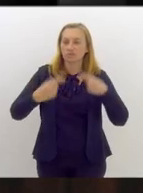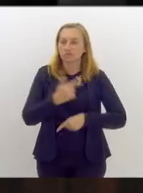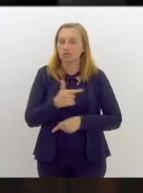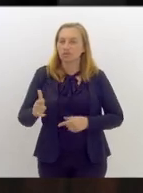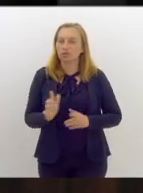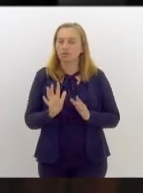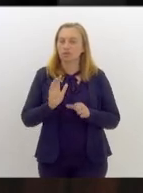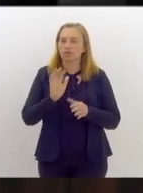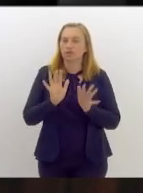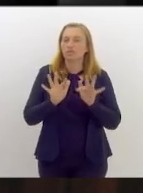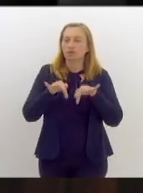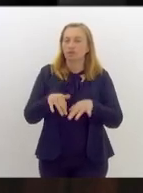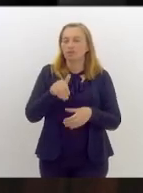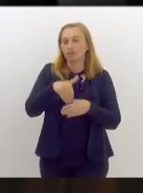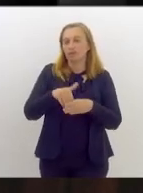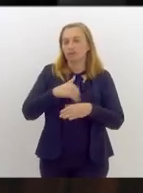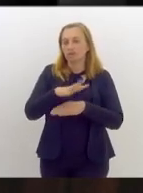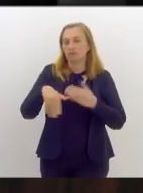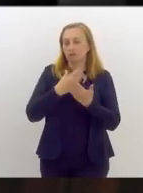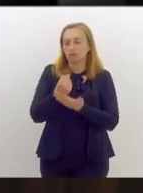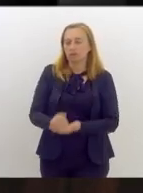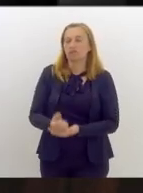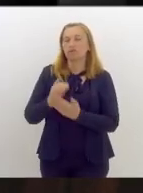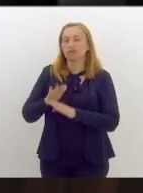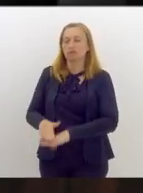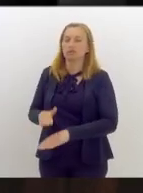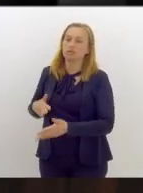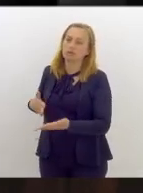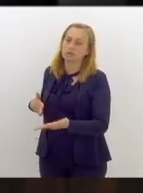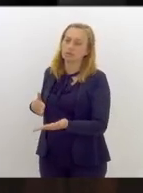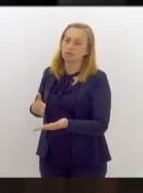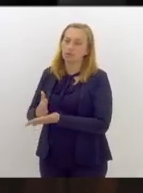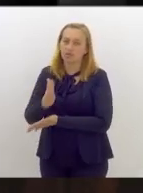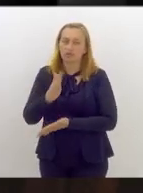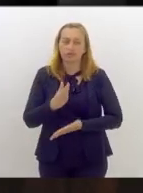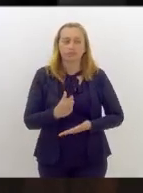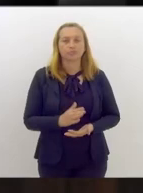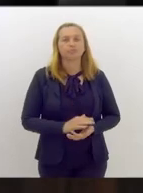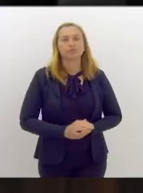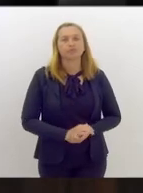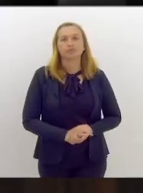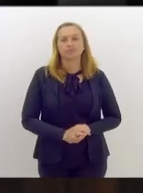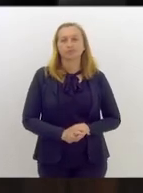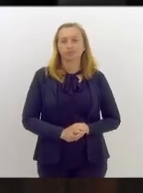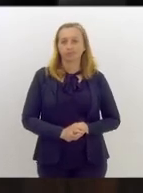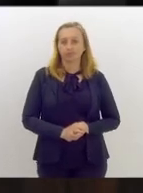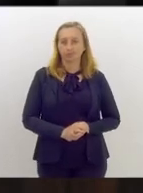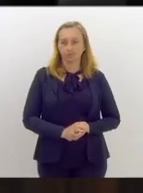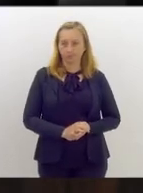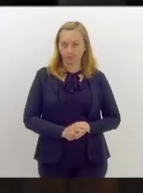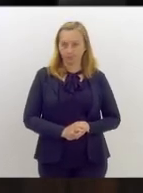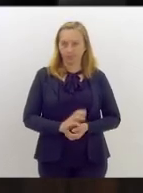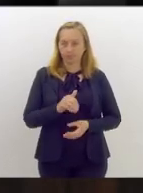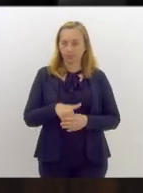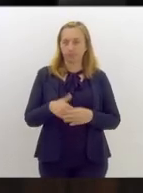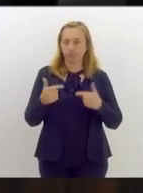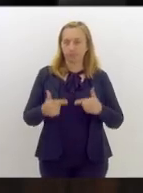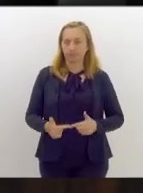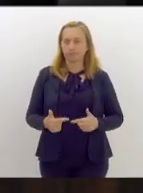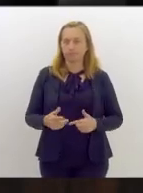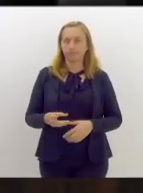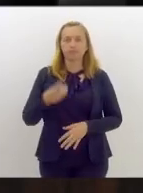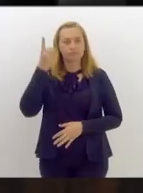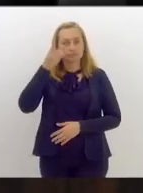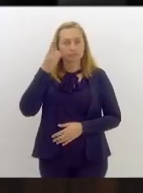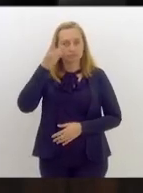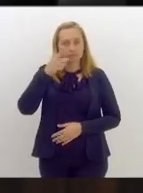a discussão. Em votação, os senhores que aprovam, permaneçam como estão, aprovado, vai a promulgação com voto pela abstenção do deputado